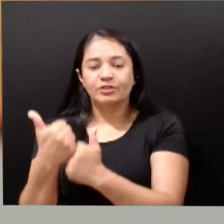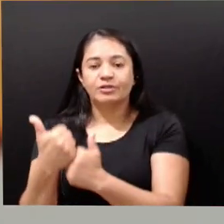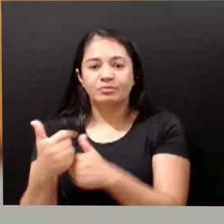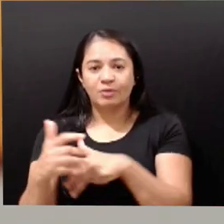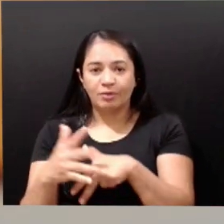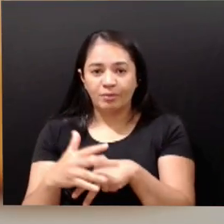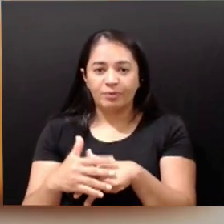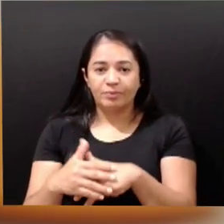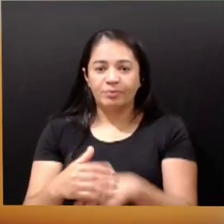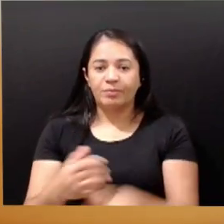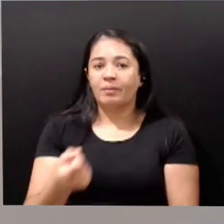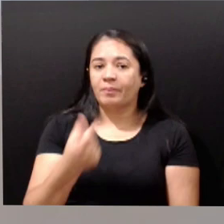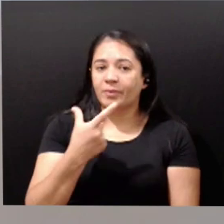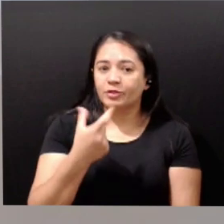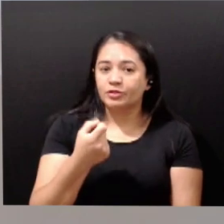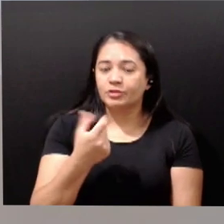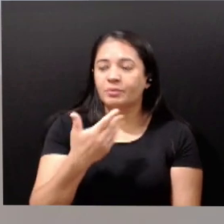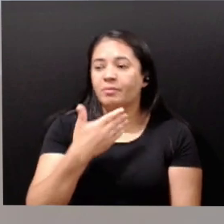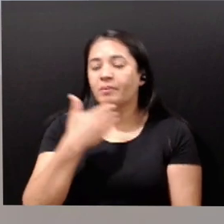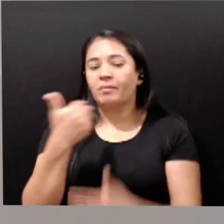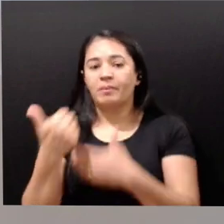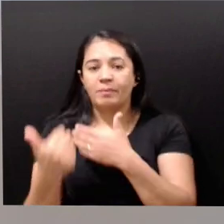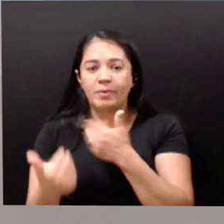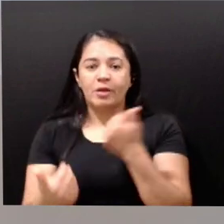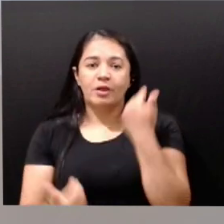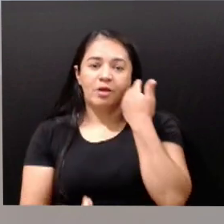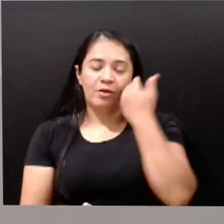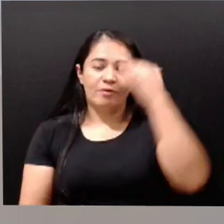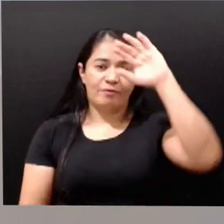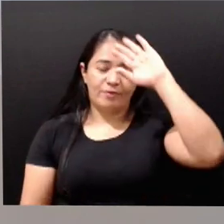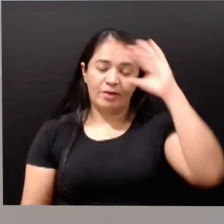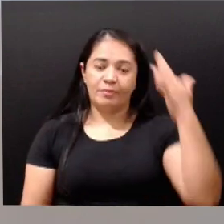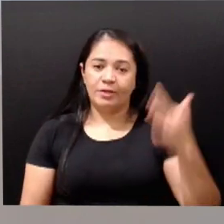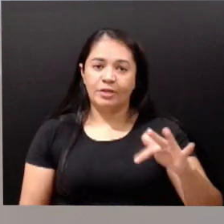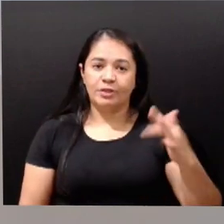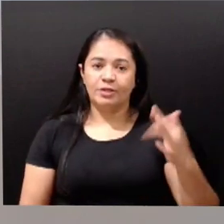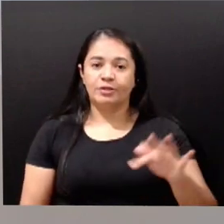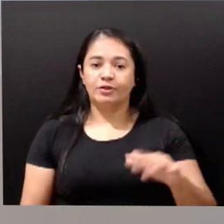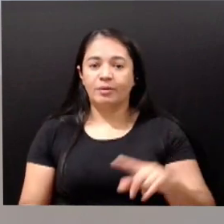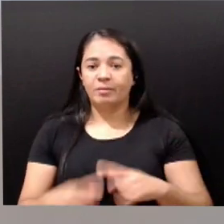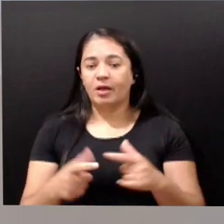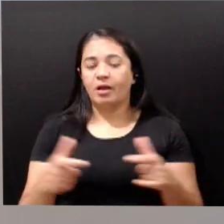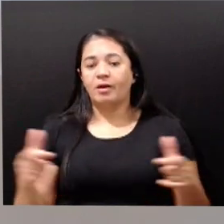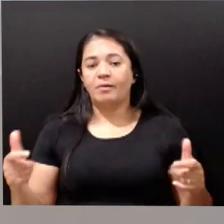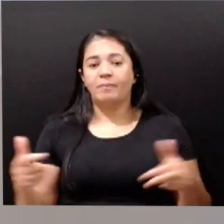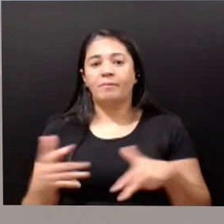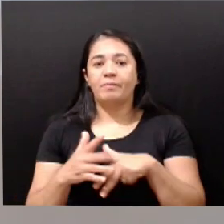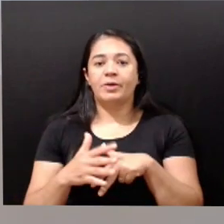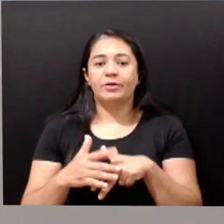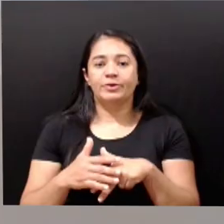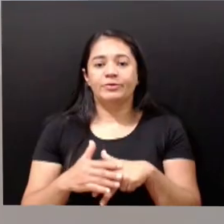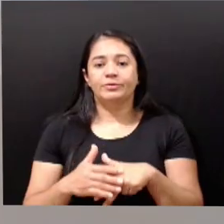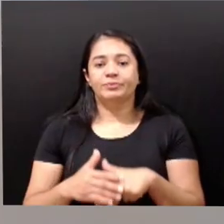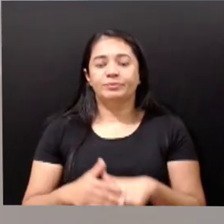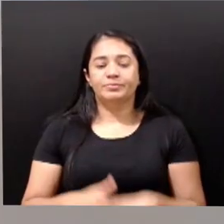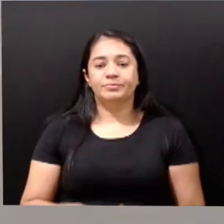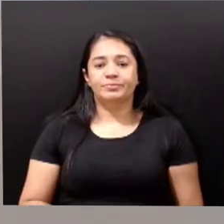para o paciente, medicamentos para melhorar a febre, para melhorar a dor, e felizmente a grande maioria dos pacientes